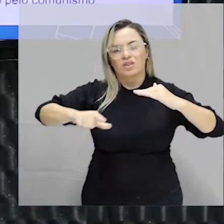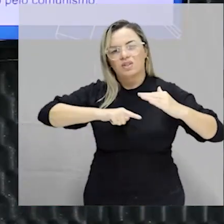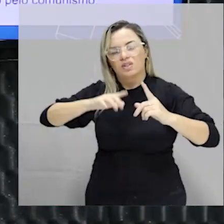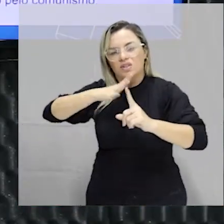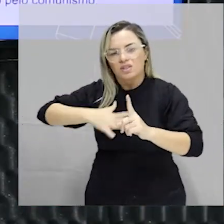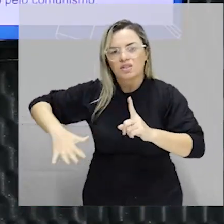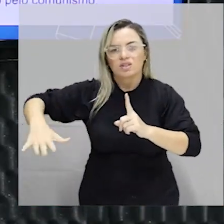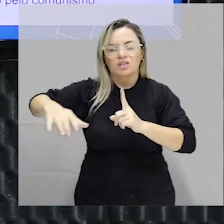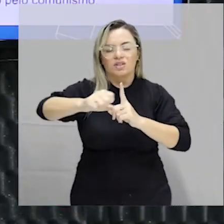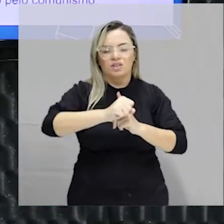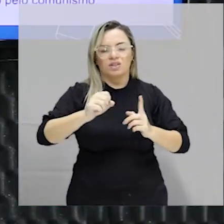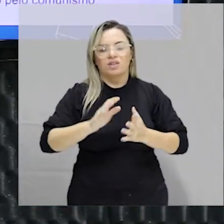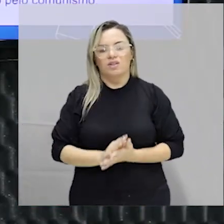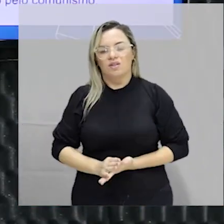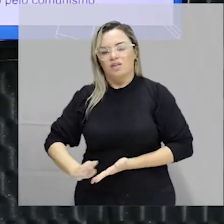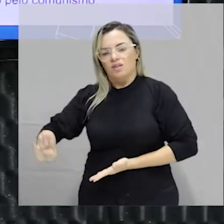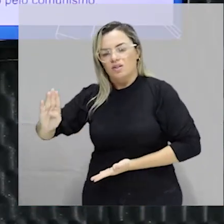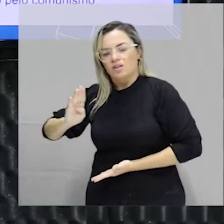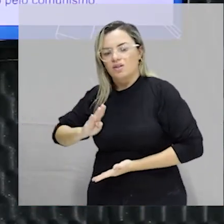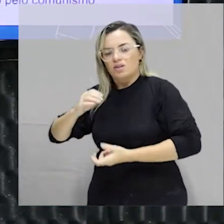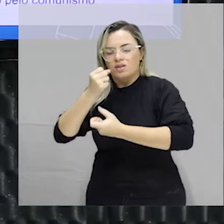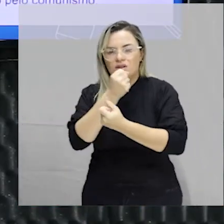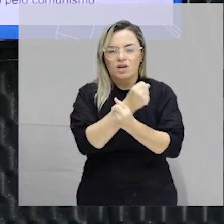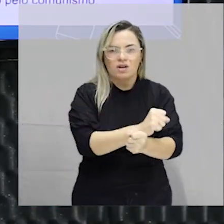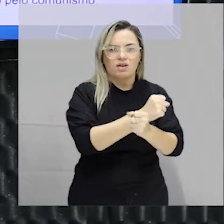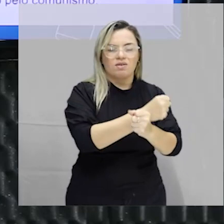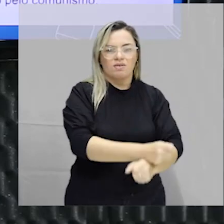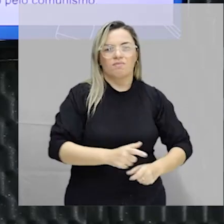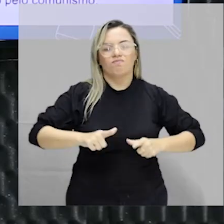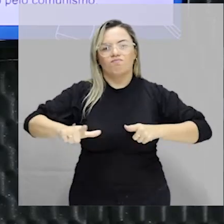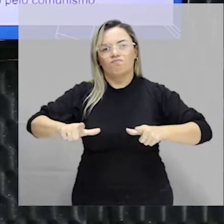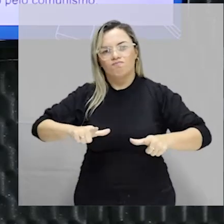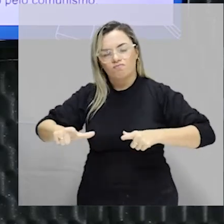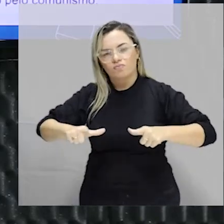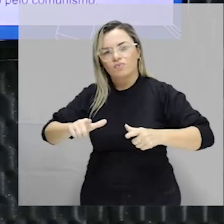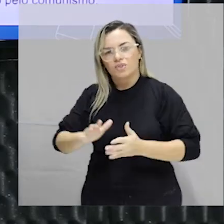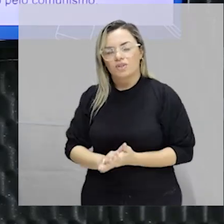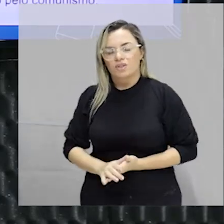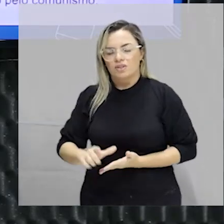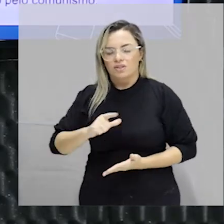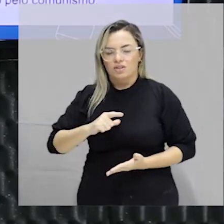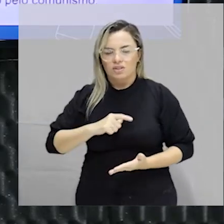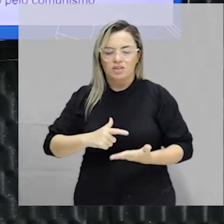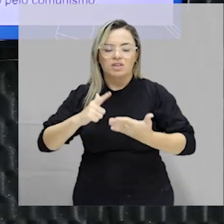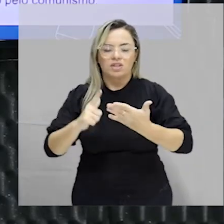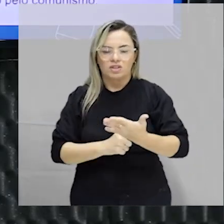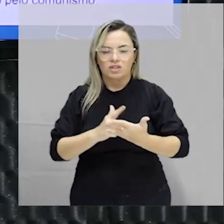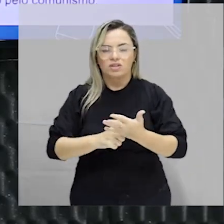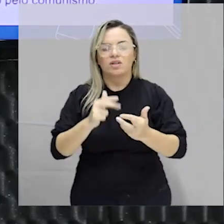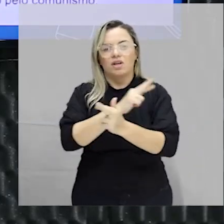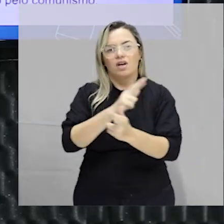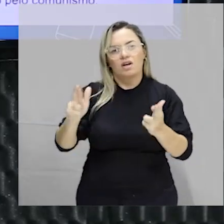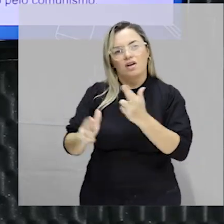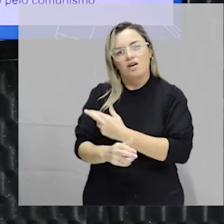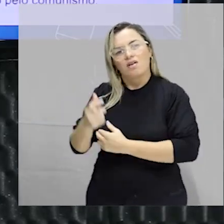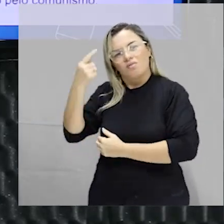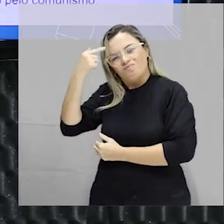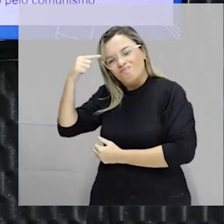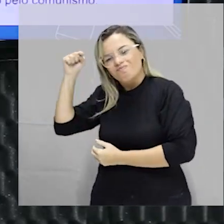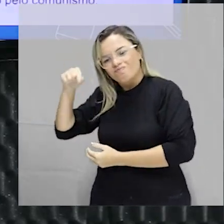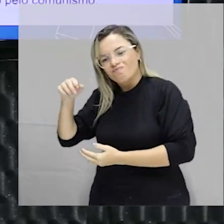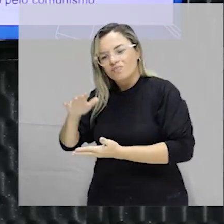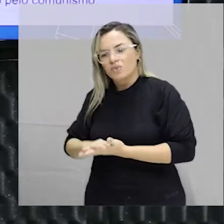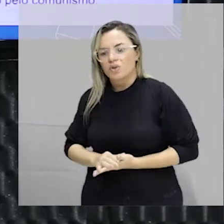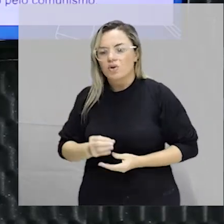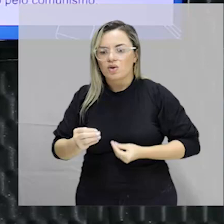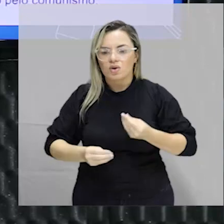sociedade. A burguesia e a exploração do trabalho também estão presentes nessa obra, né? As ideias relacionadas a isso. Marx faz uma espécie